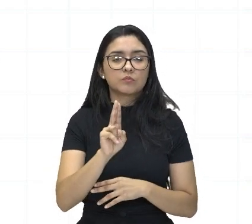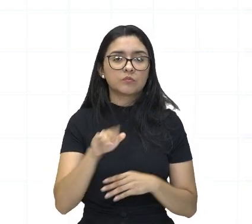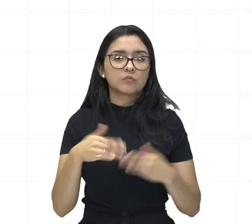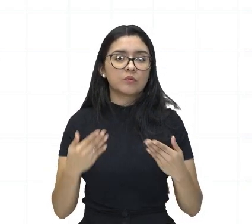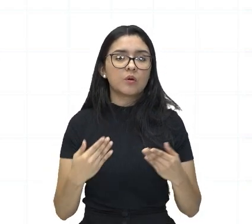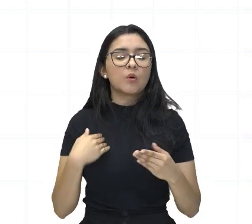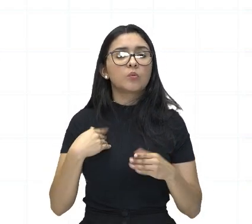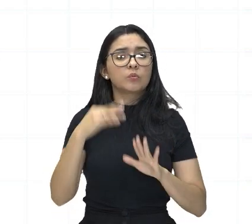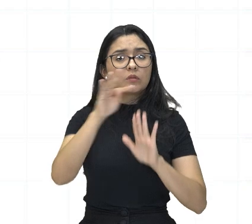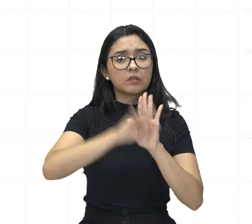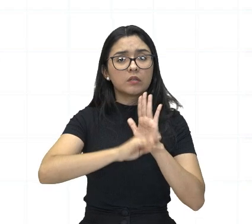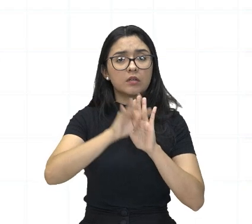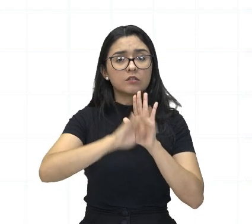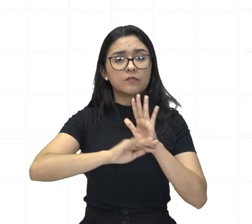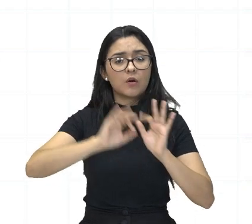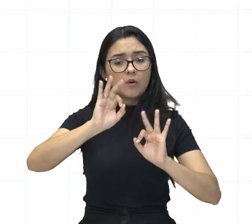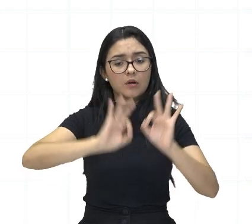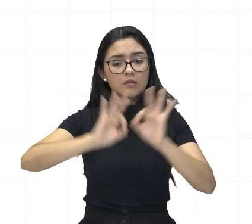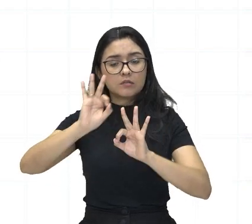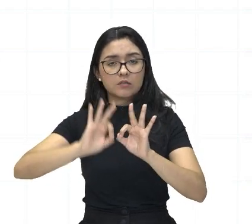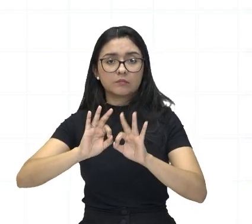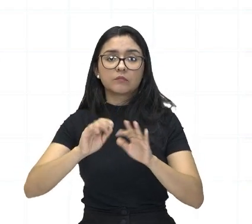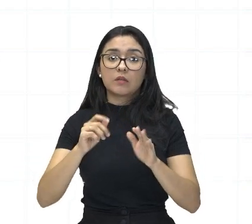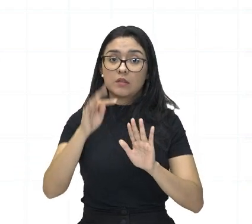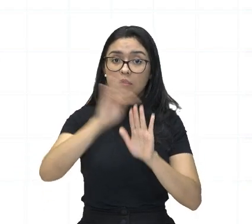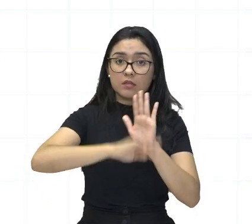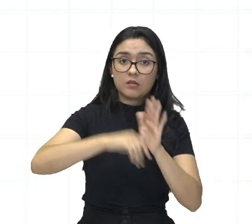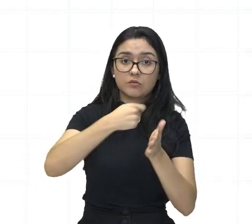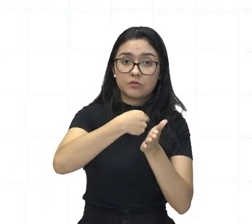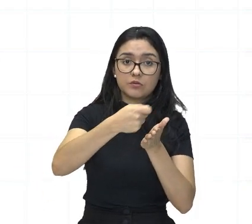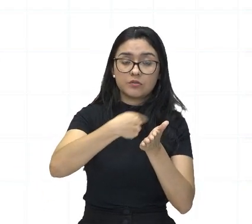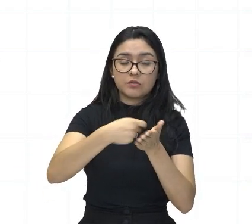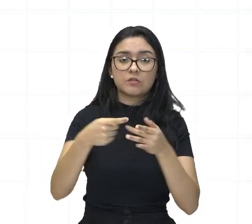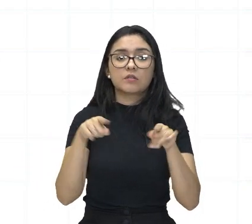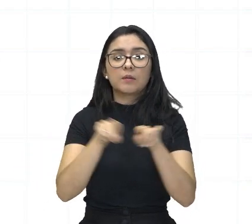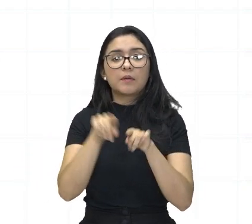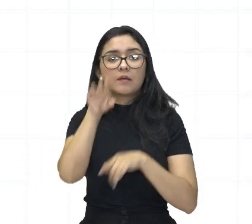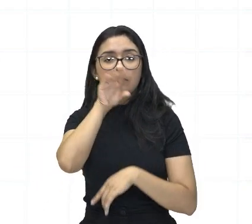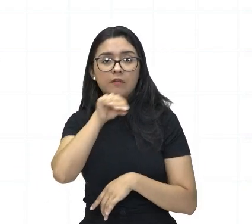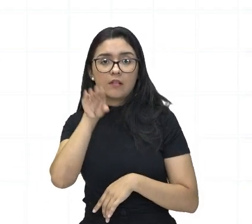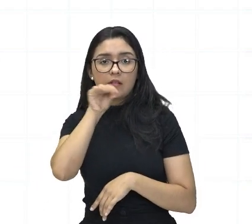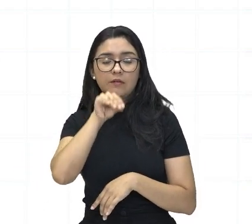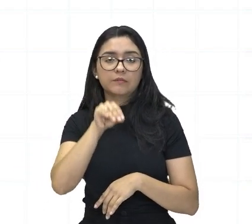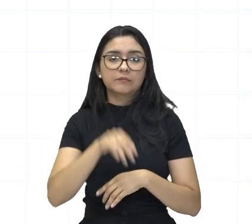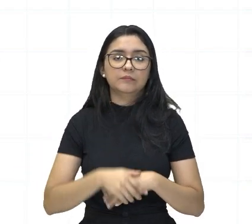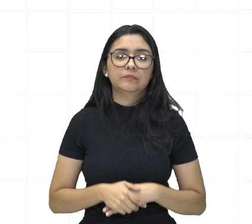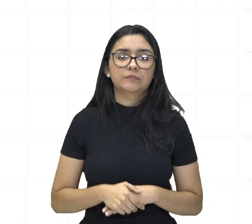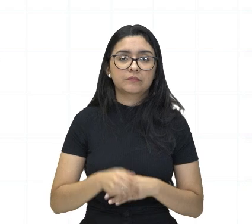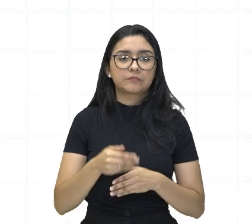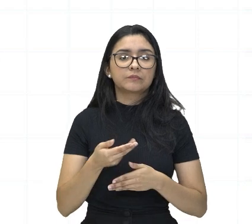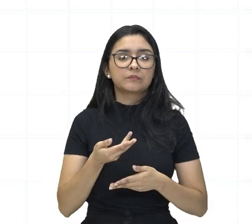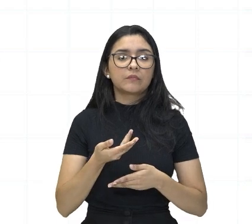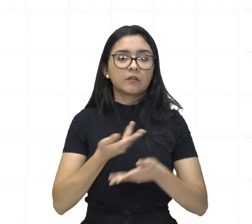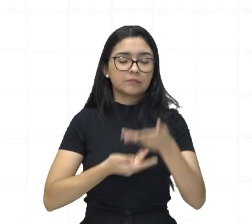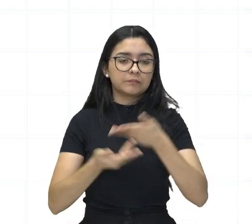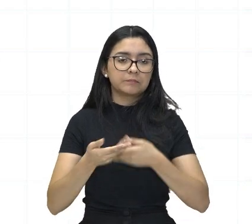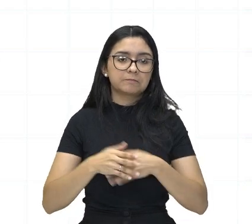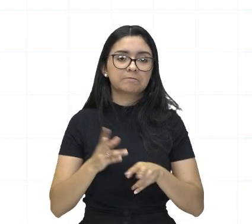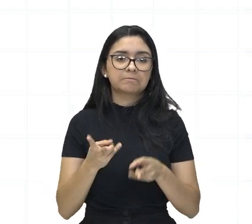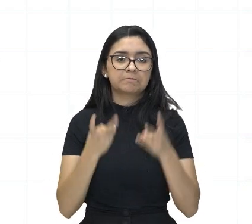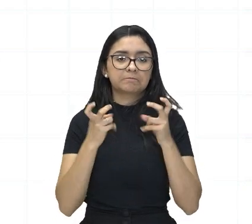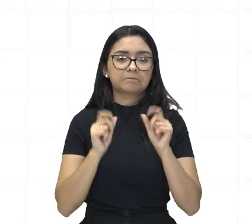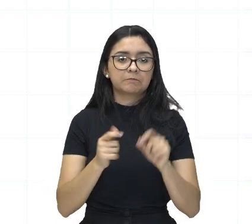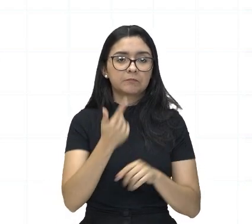mais organizado, tanto escrito quanto falado, certo? Quanto o texto que é oralizado. Vamos observar